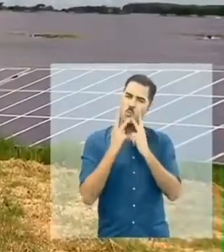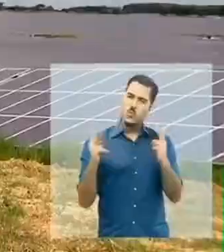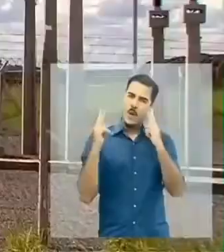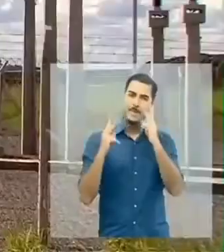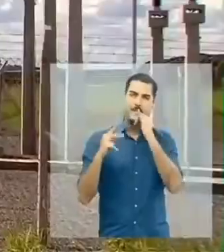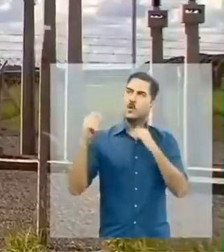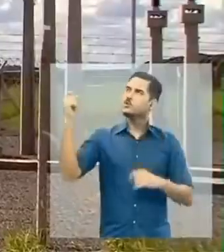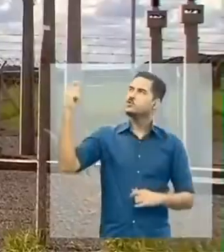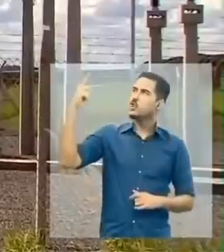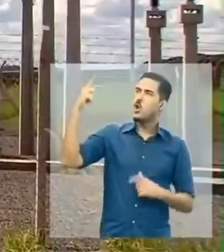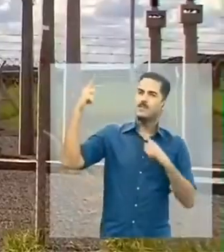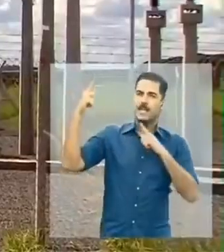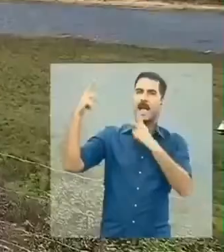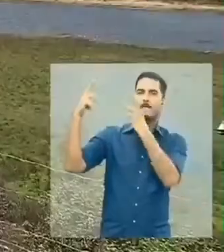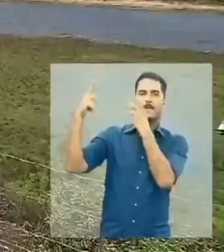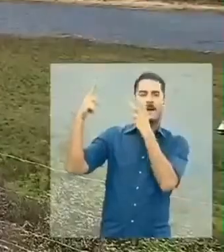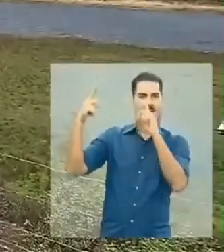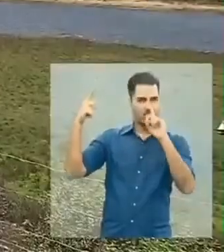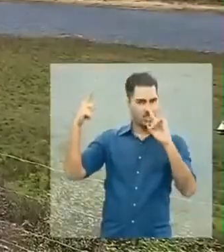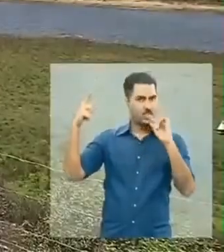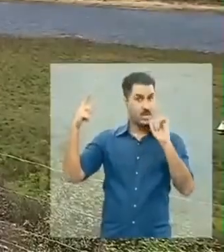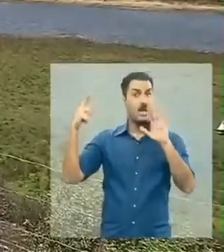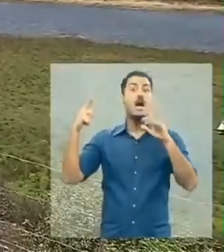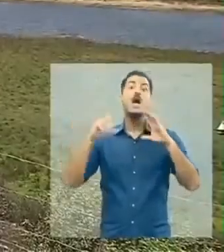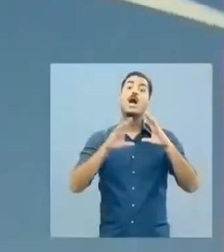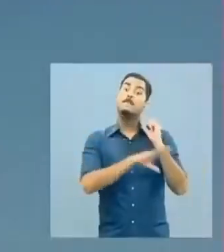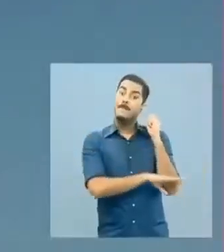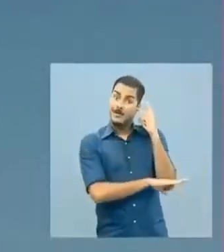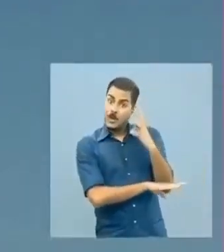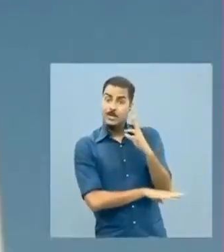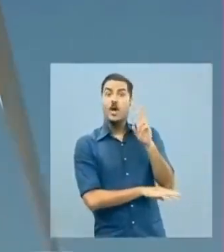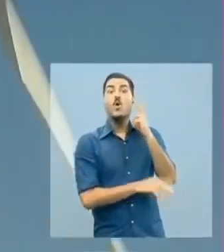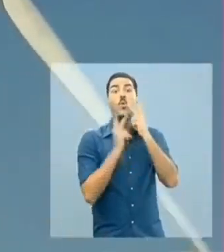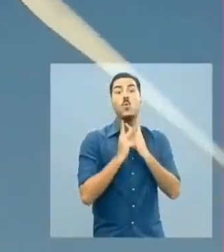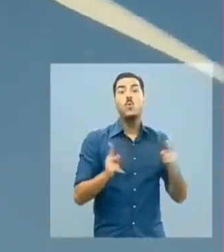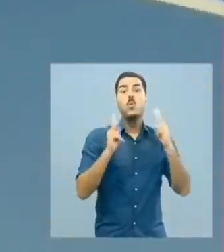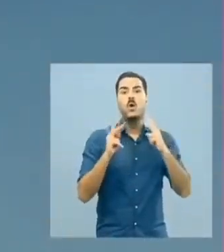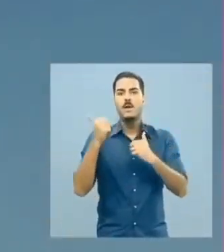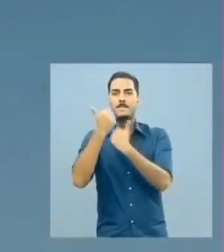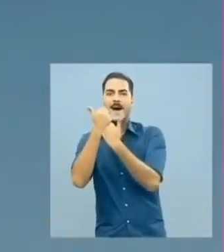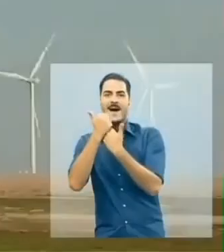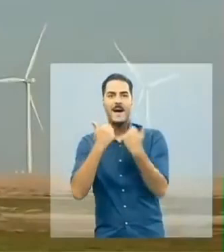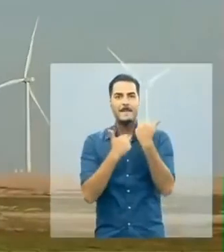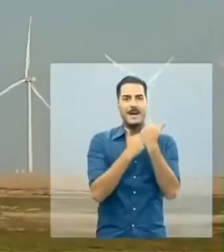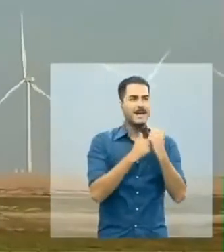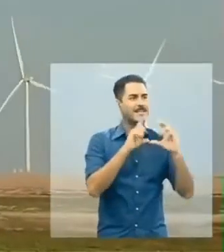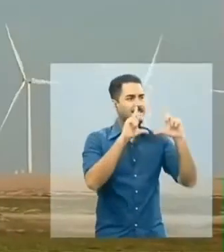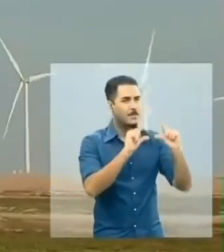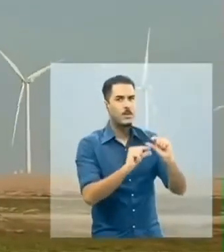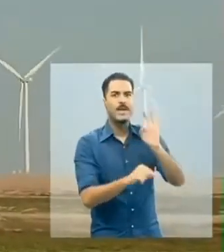solar produz mais de dia, vem a eólica para cobrir e cada vez menos depender das térmicas.